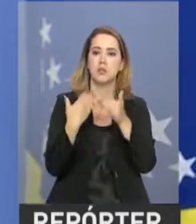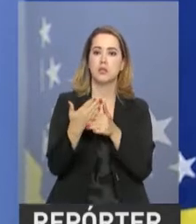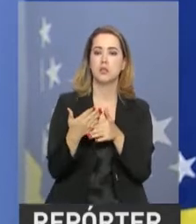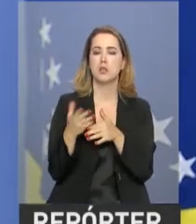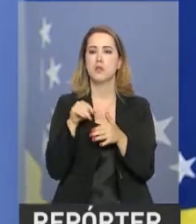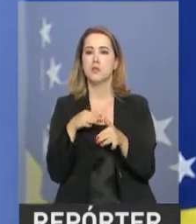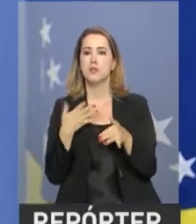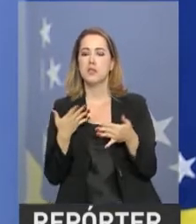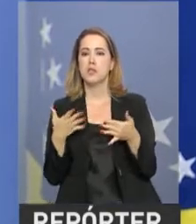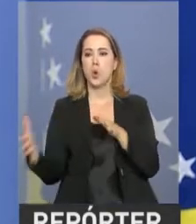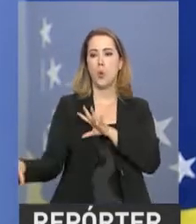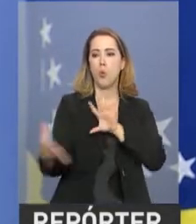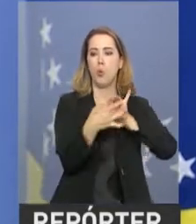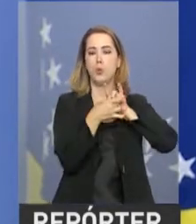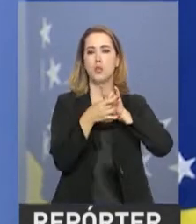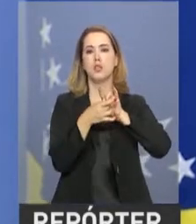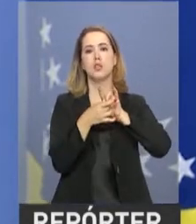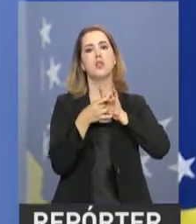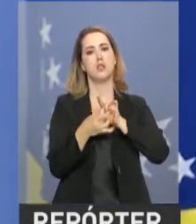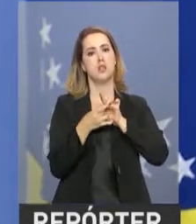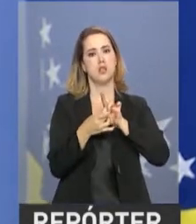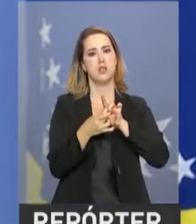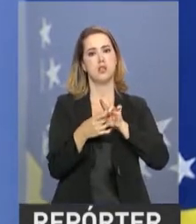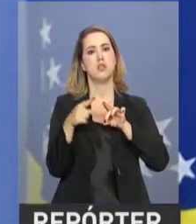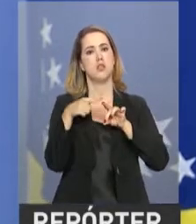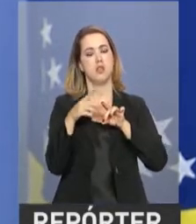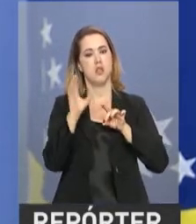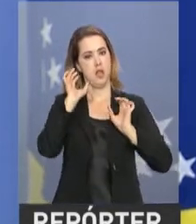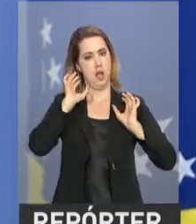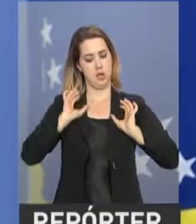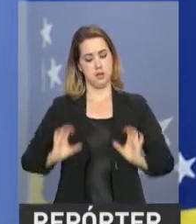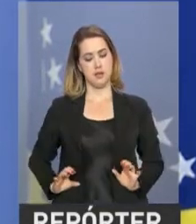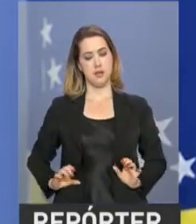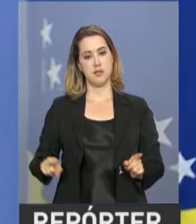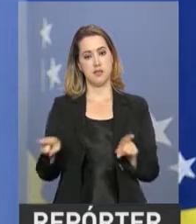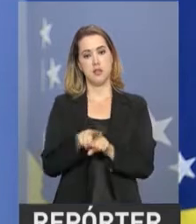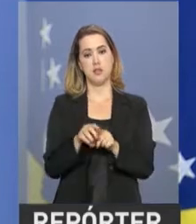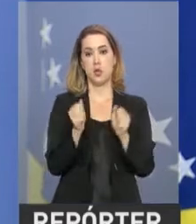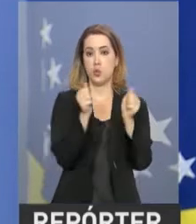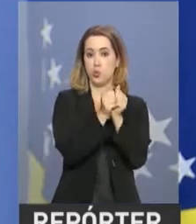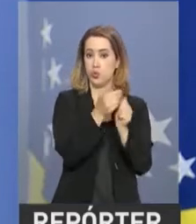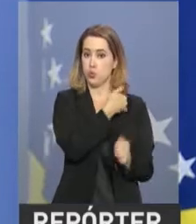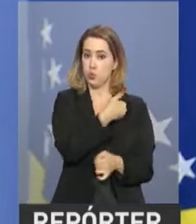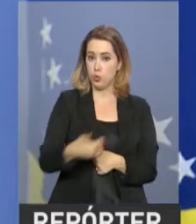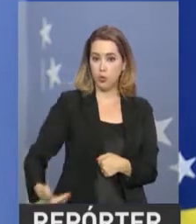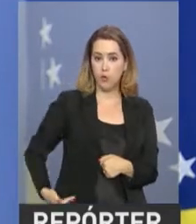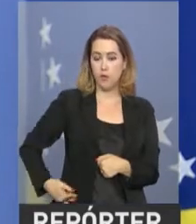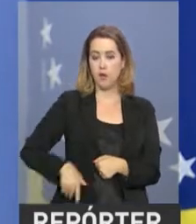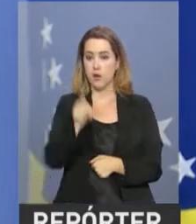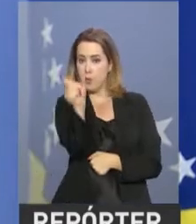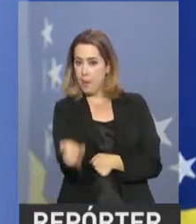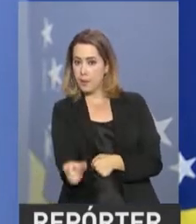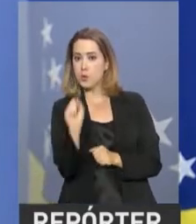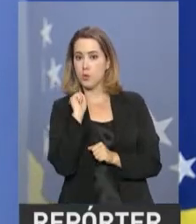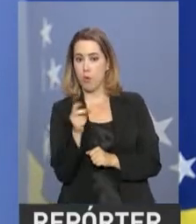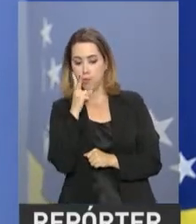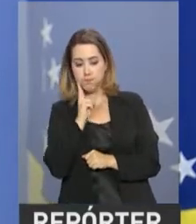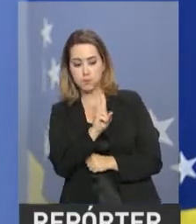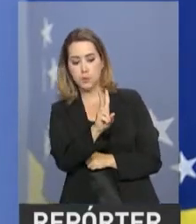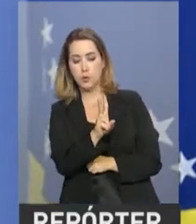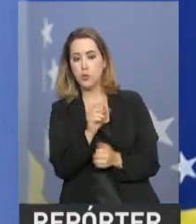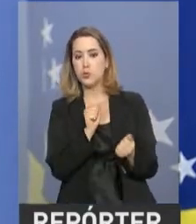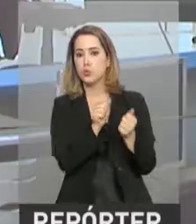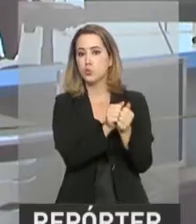interação e integração entre a cidadania e o governo, o cidadão poder acompanhar tudo aquilo que o governo